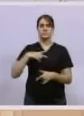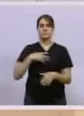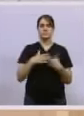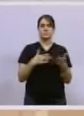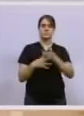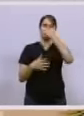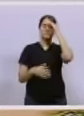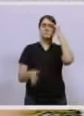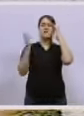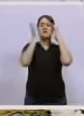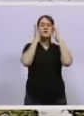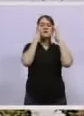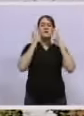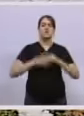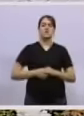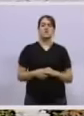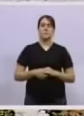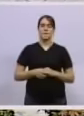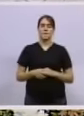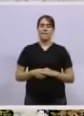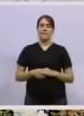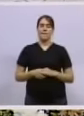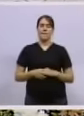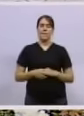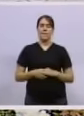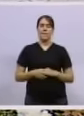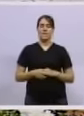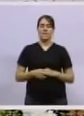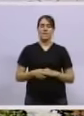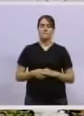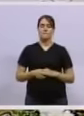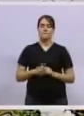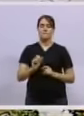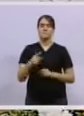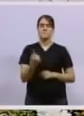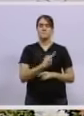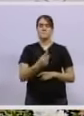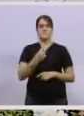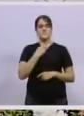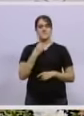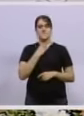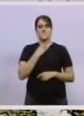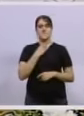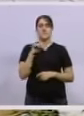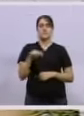um sabe onde aperta, onde cada um precisa empenhar-se um pouquinho mais. O que nós não podemos fazer é